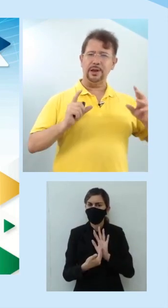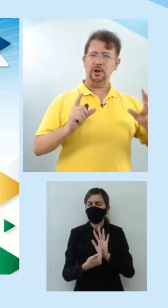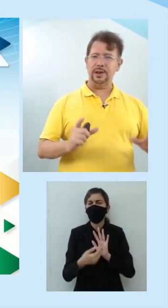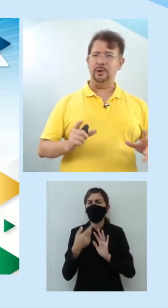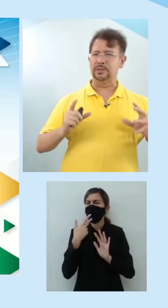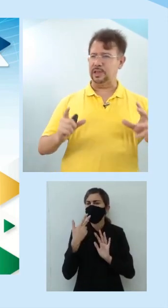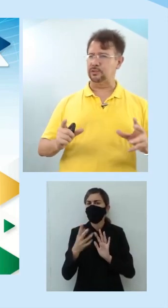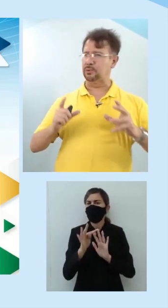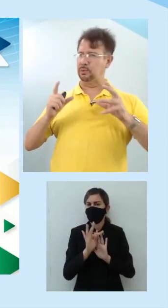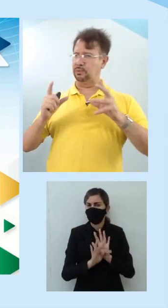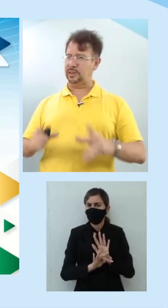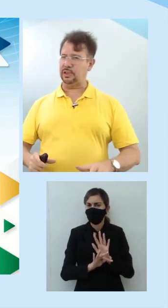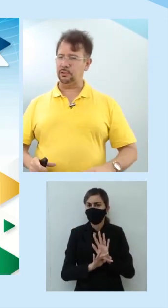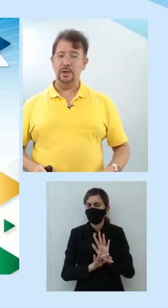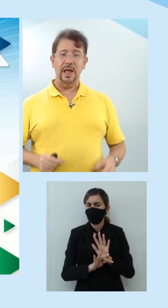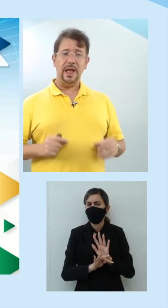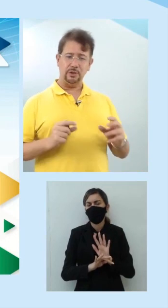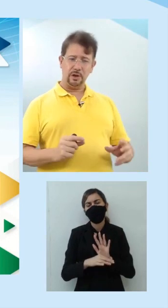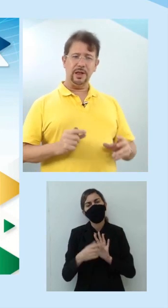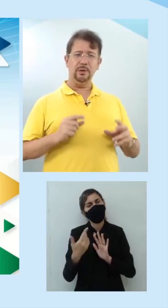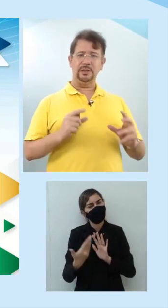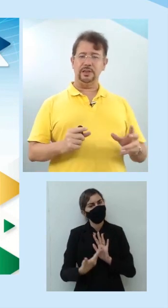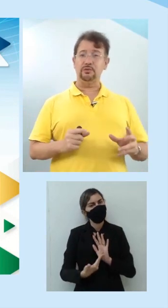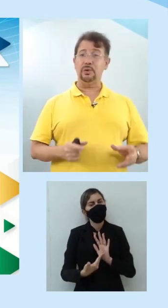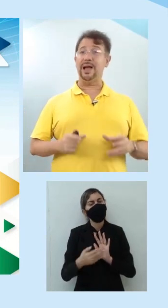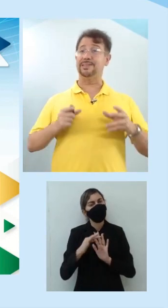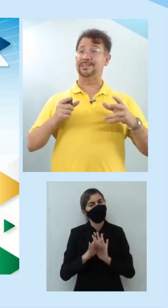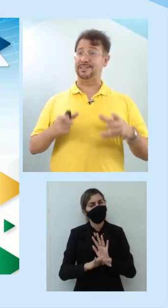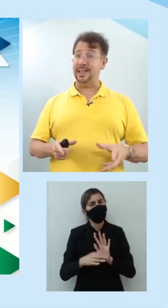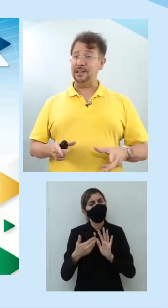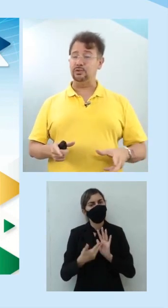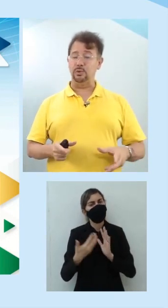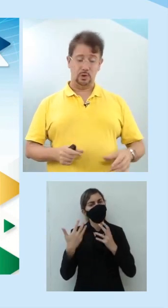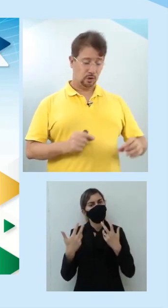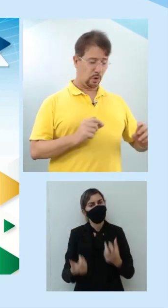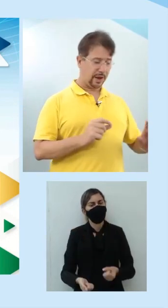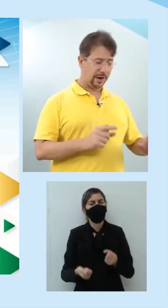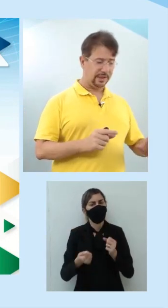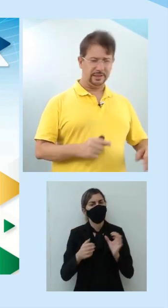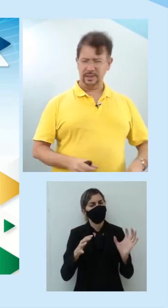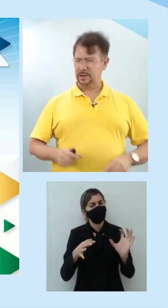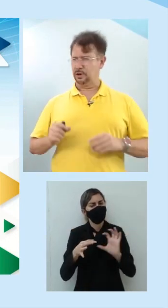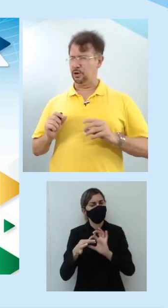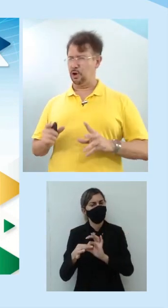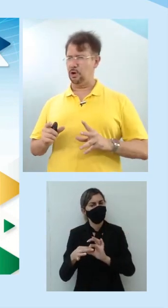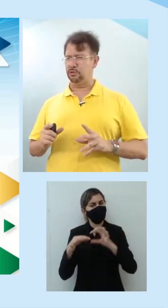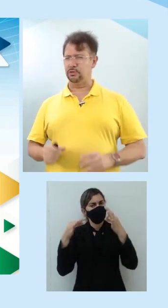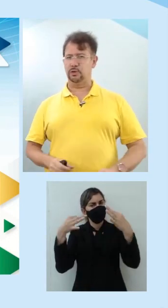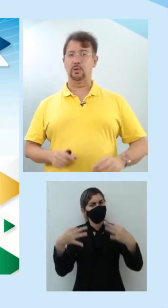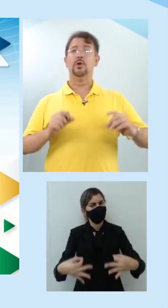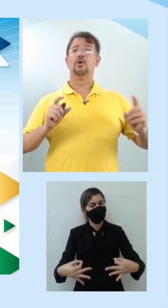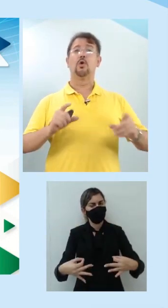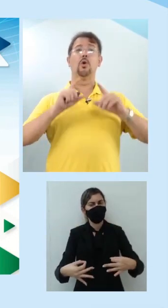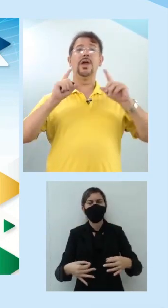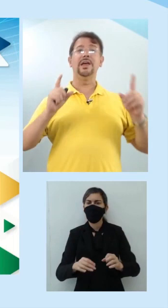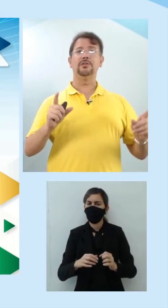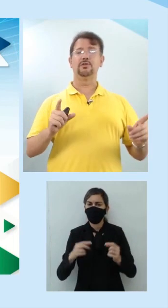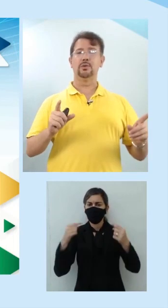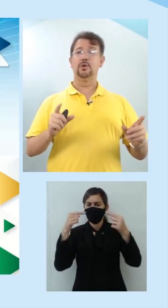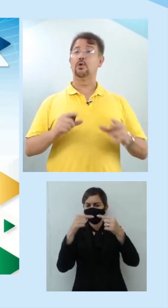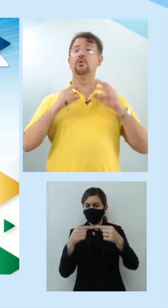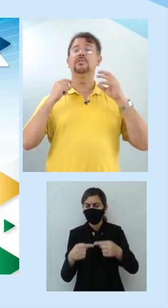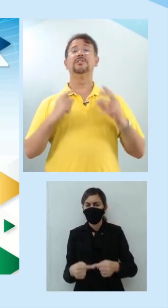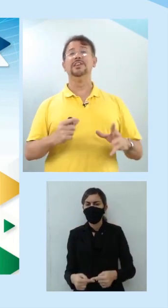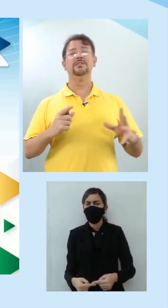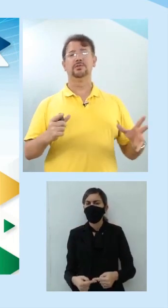eu falo tornar um texto, é tornar um texto aceito, coerente, lógico,